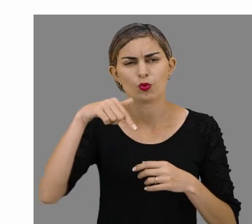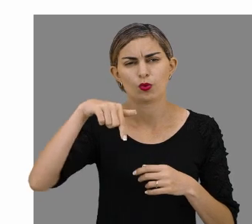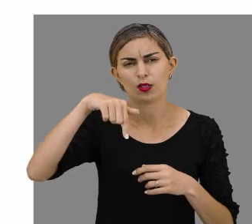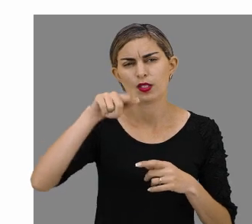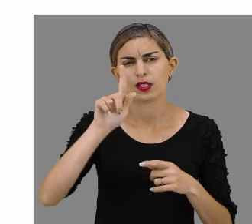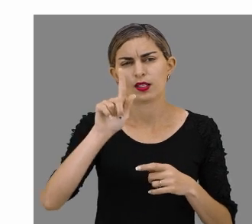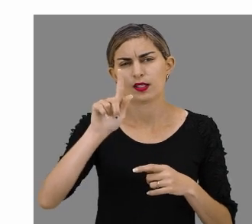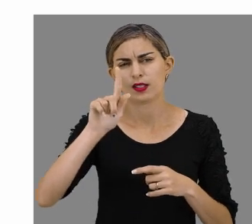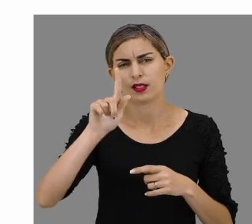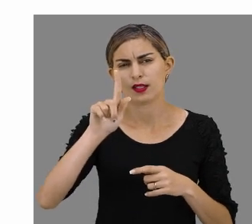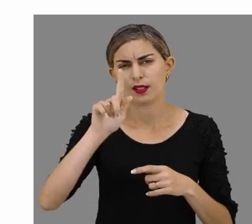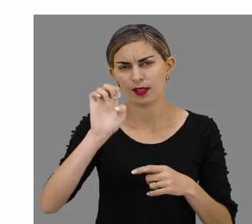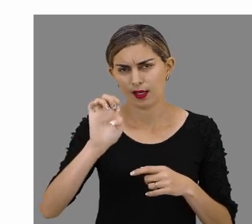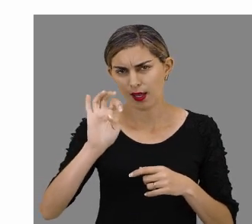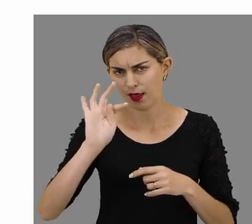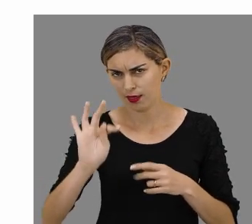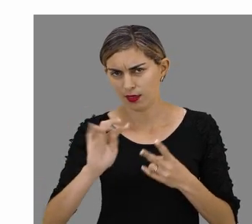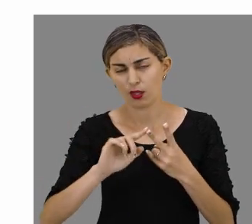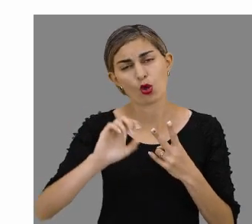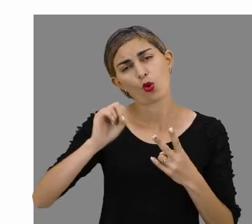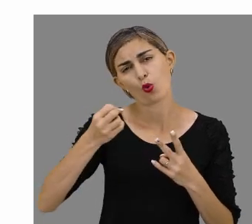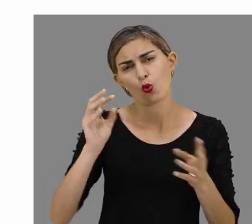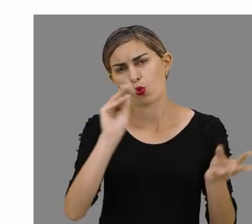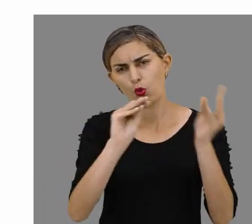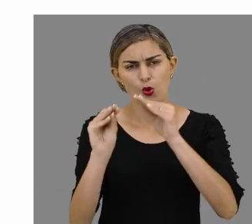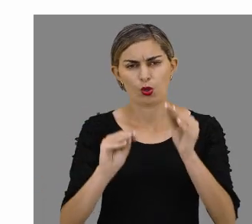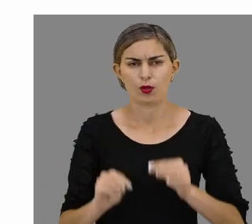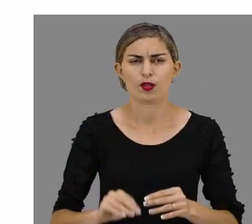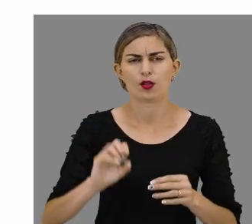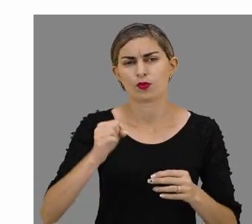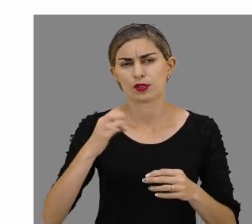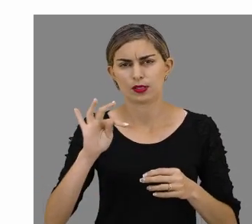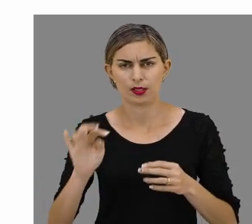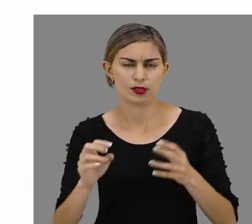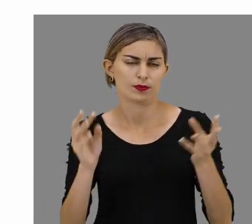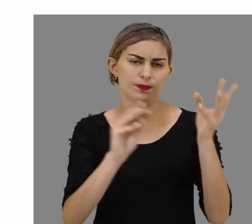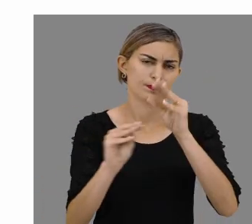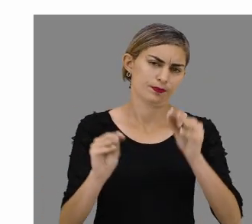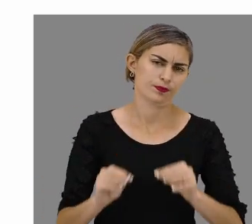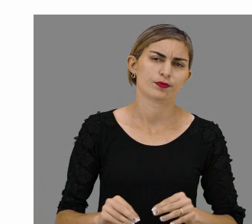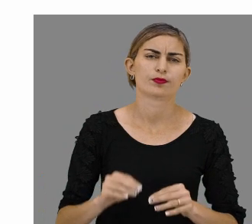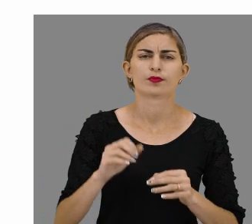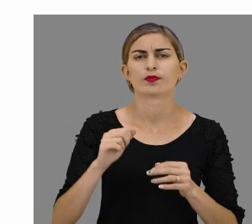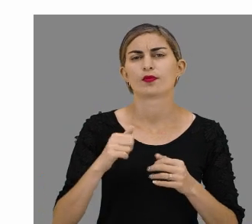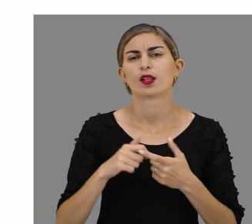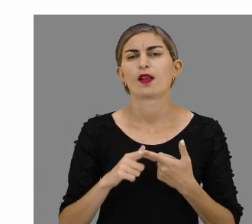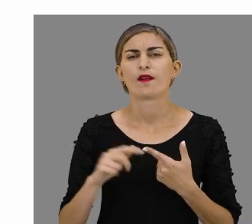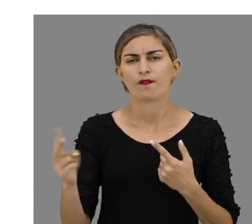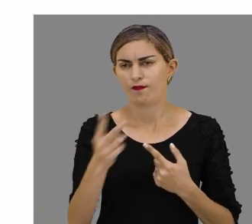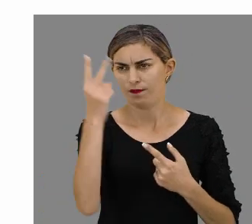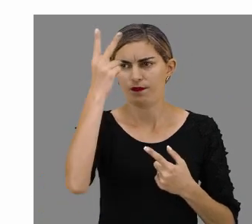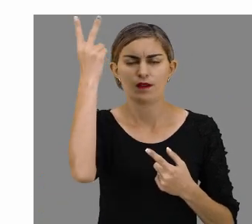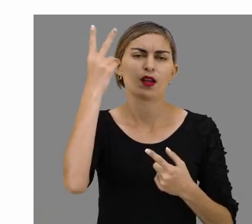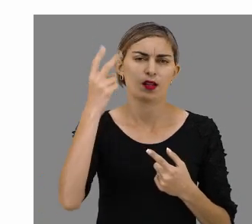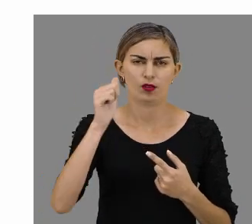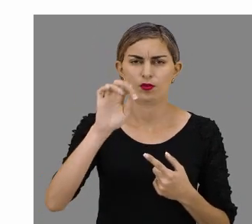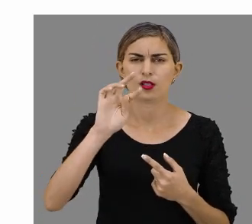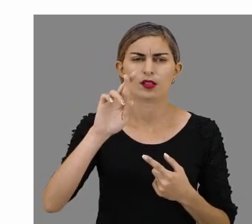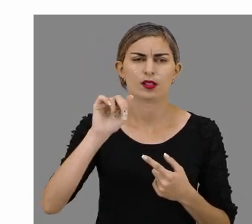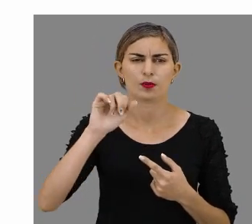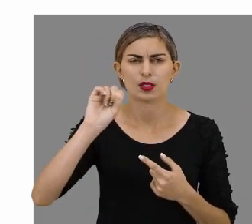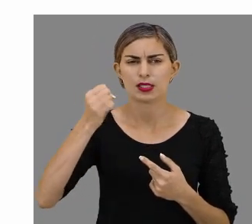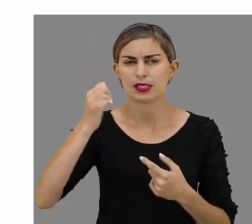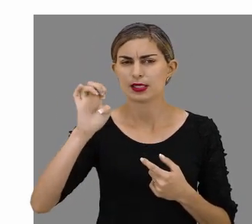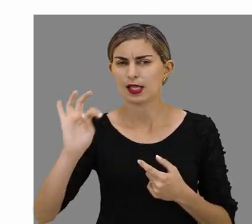do get, ou podem inserir ou setar algum valor em um atributo, como no caso